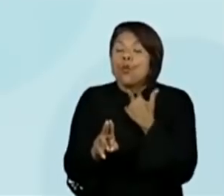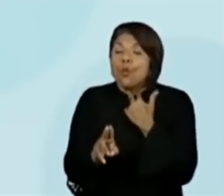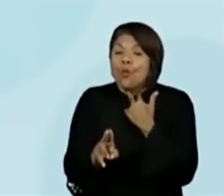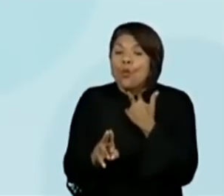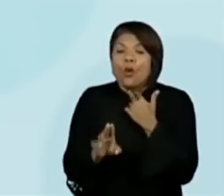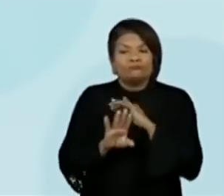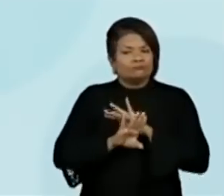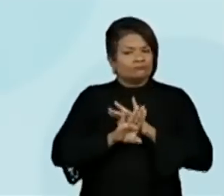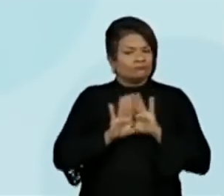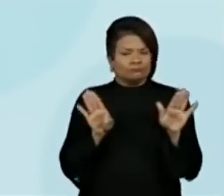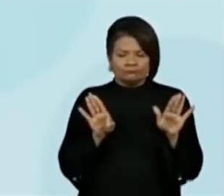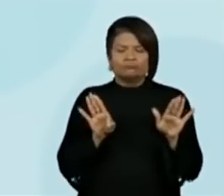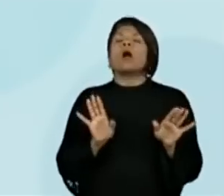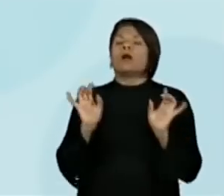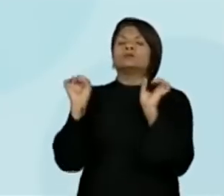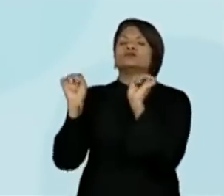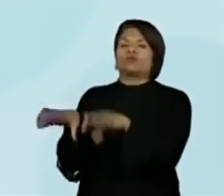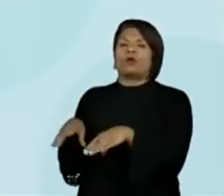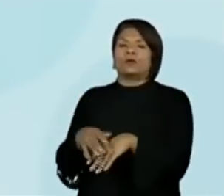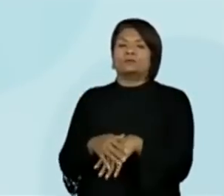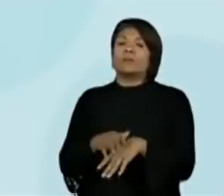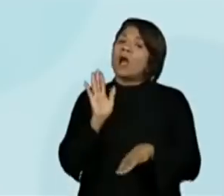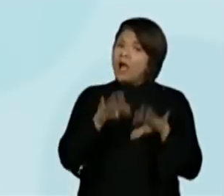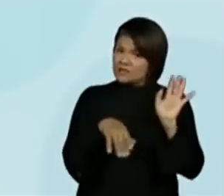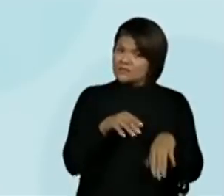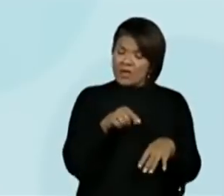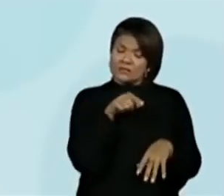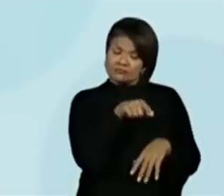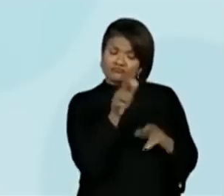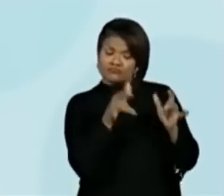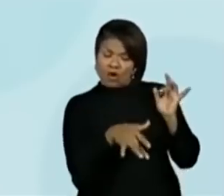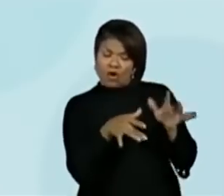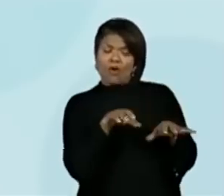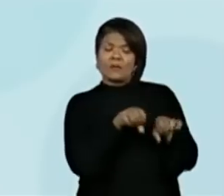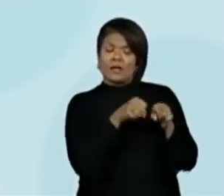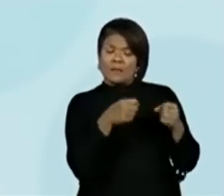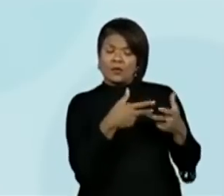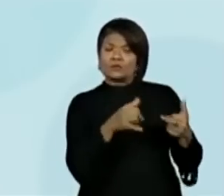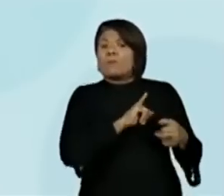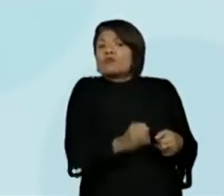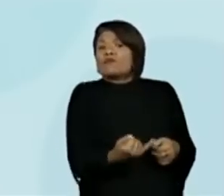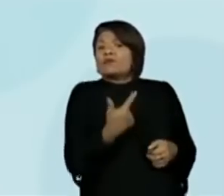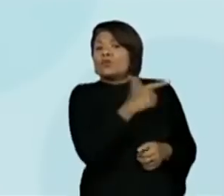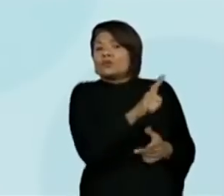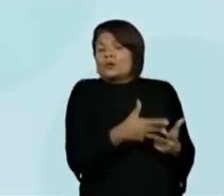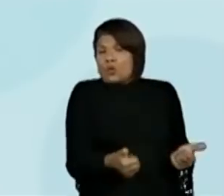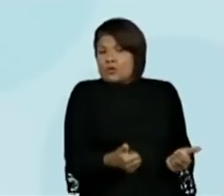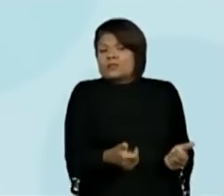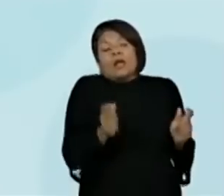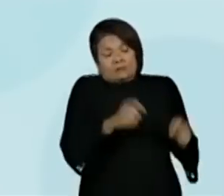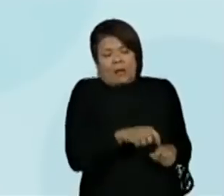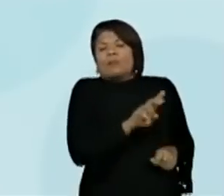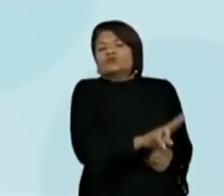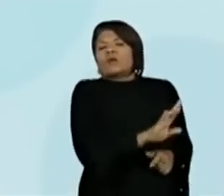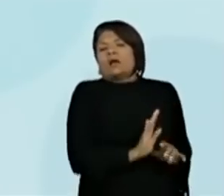de